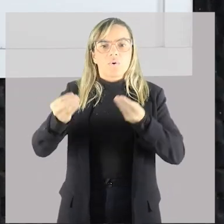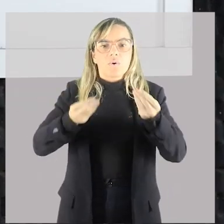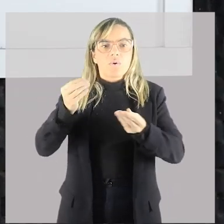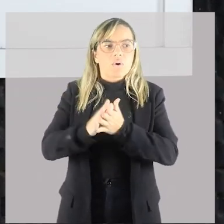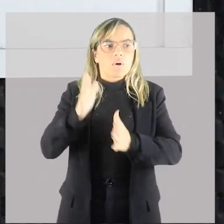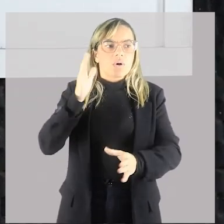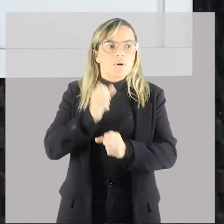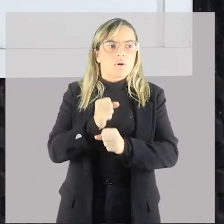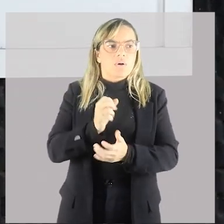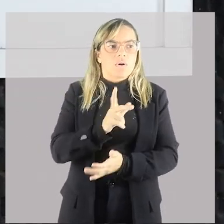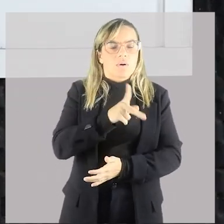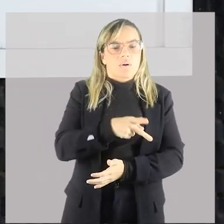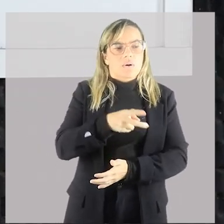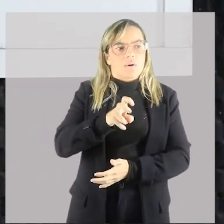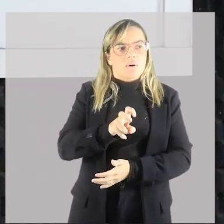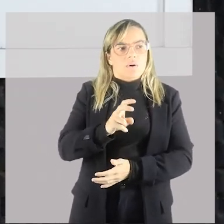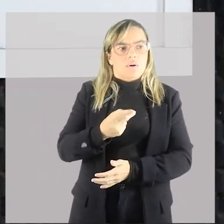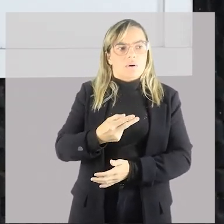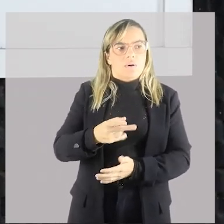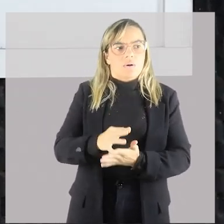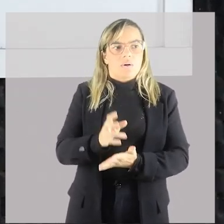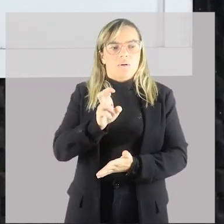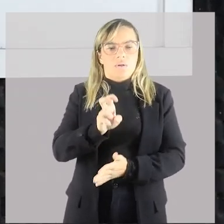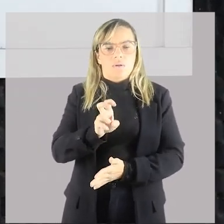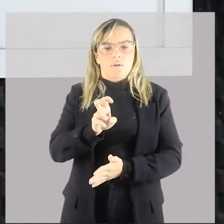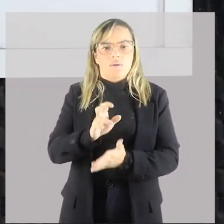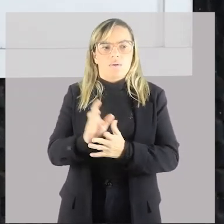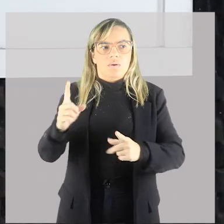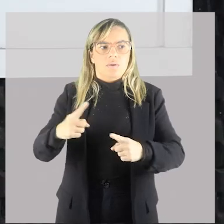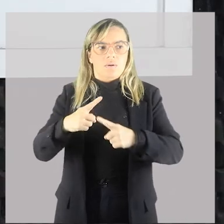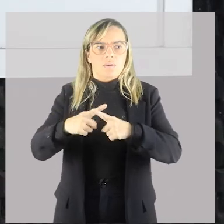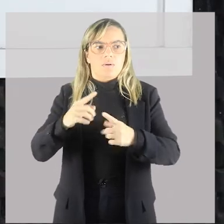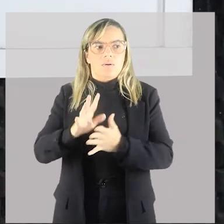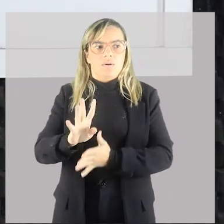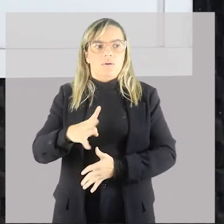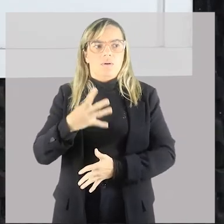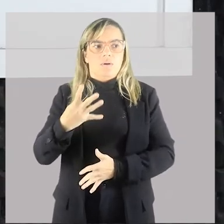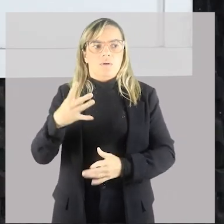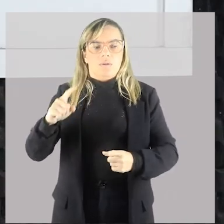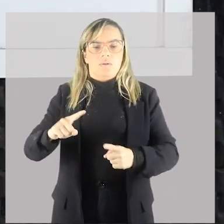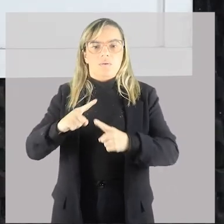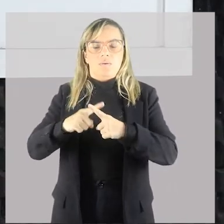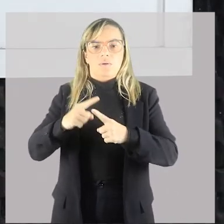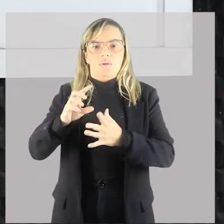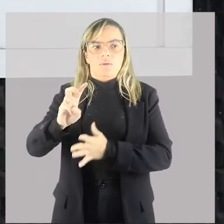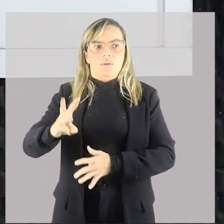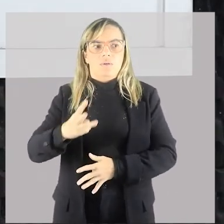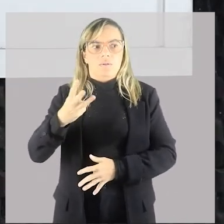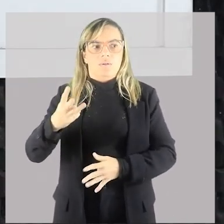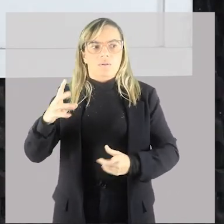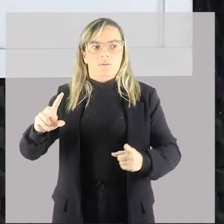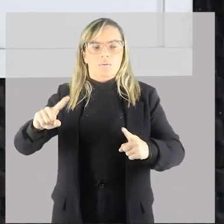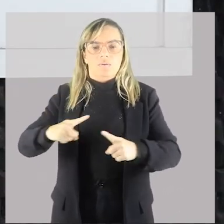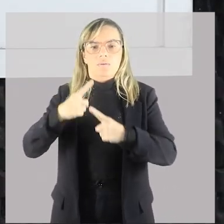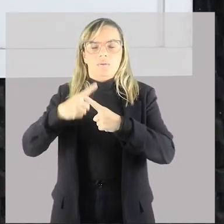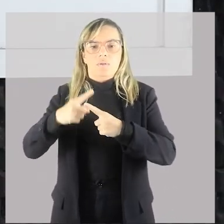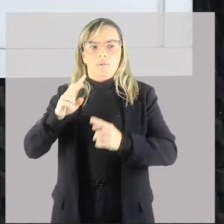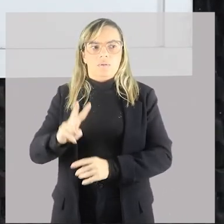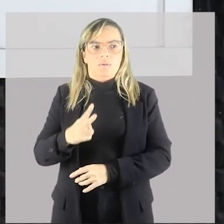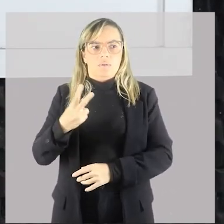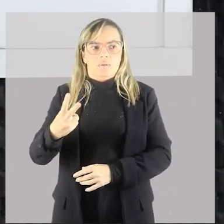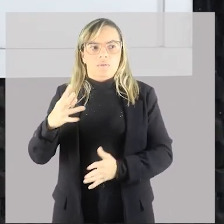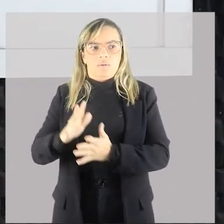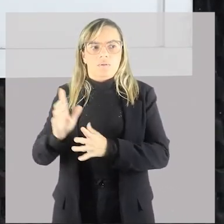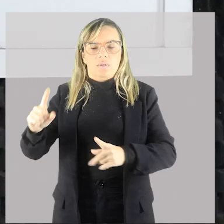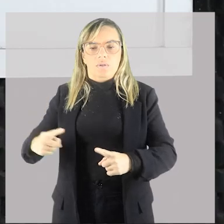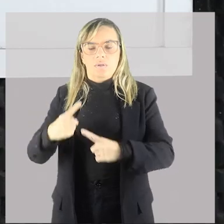5 vezes 4, vezes 3, vezes 2,